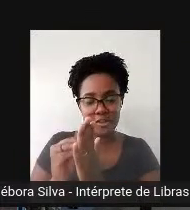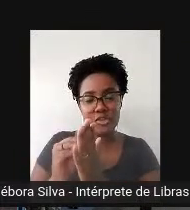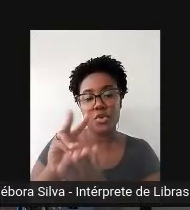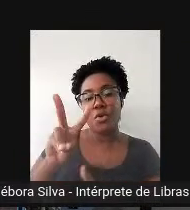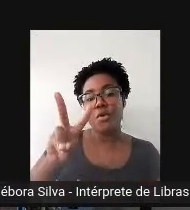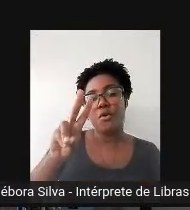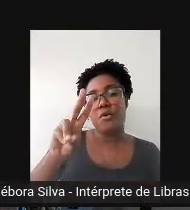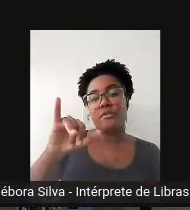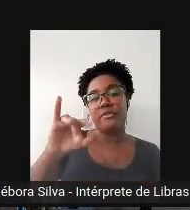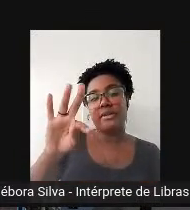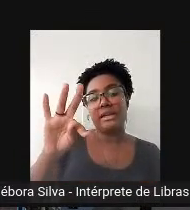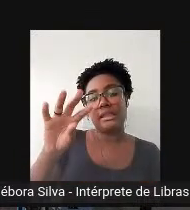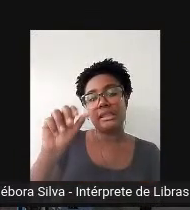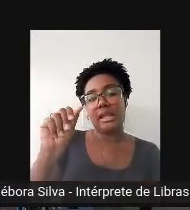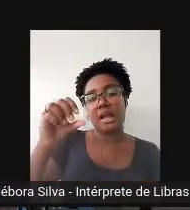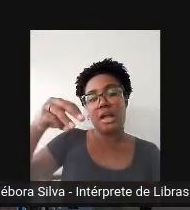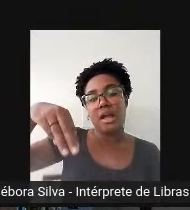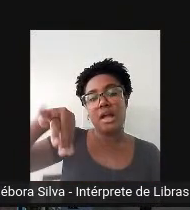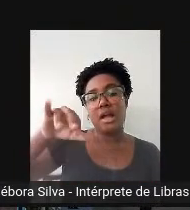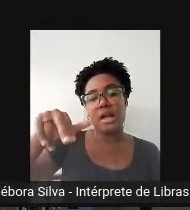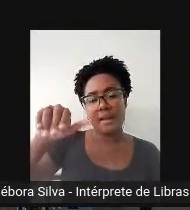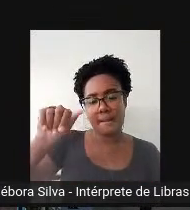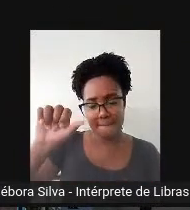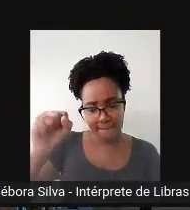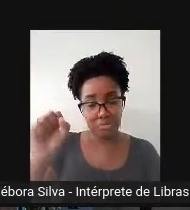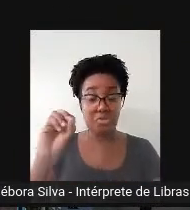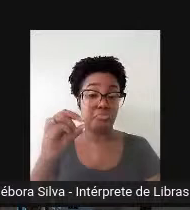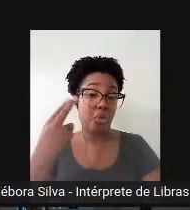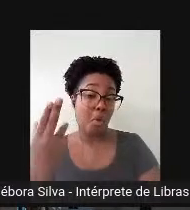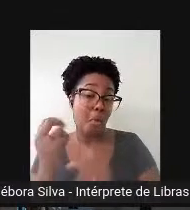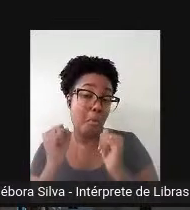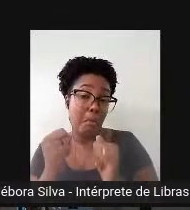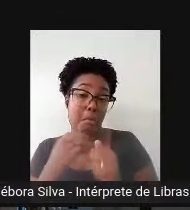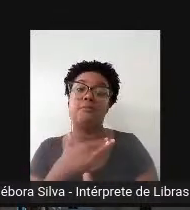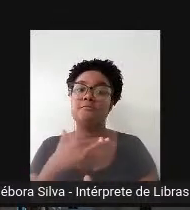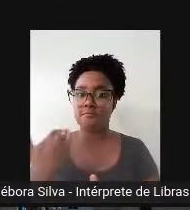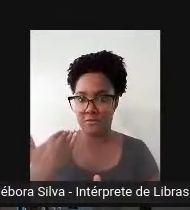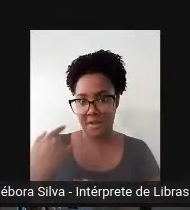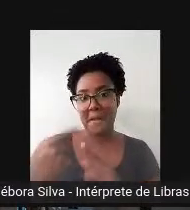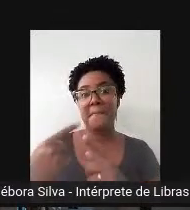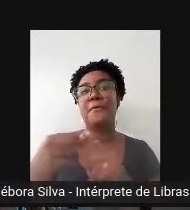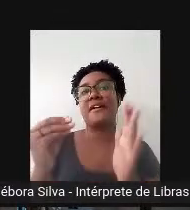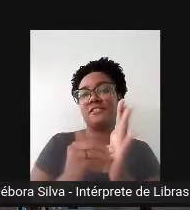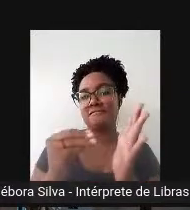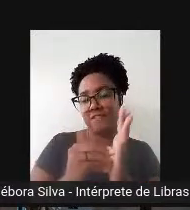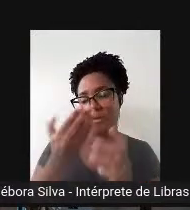baixo peso ou não nascendo, ela pode morrer prematuramente no intraútero com um aborto